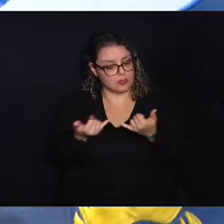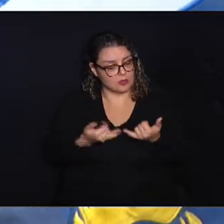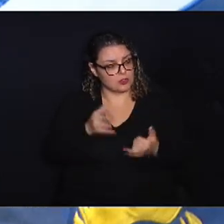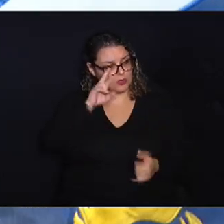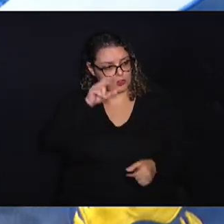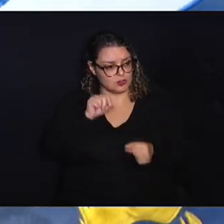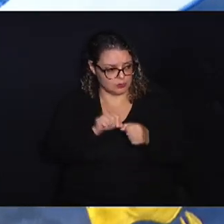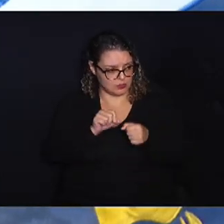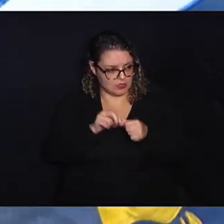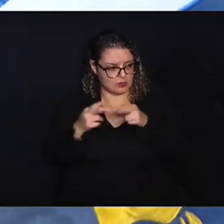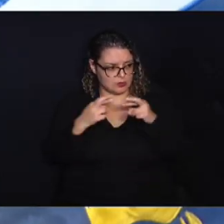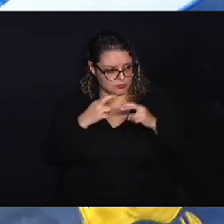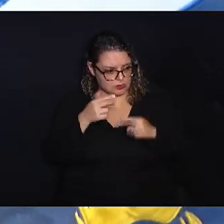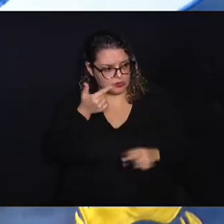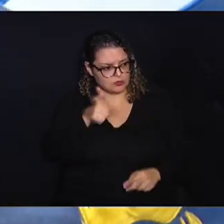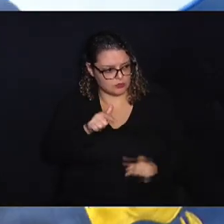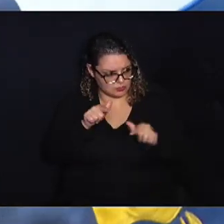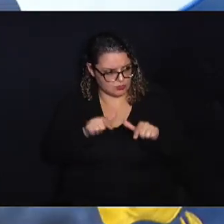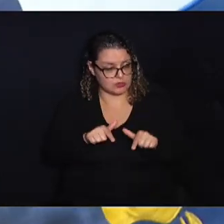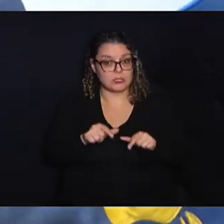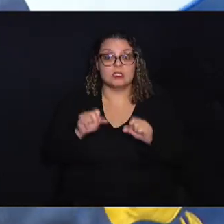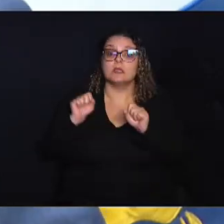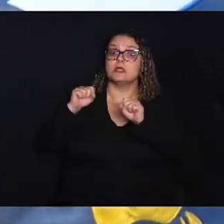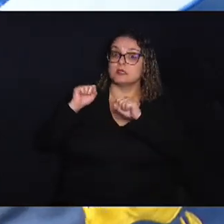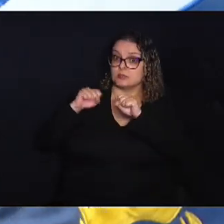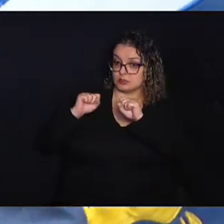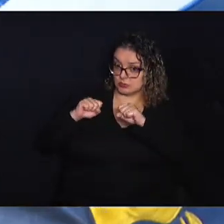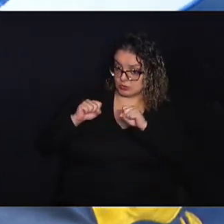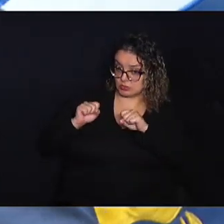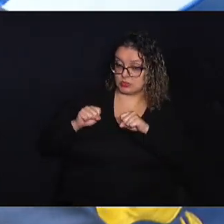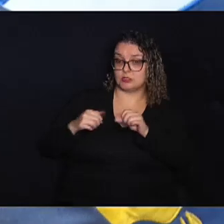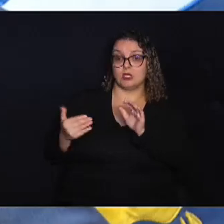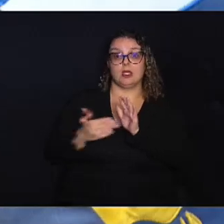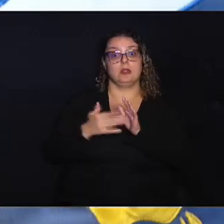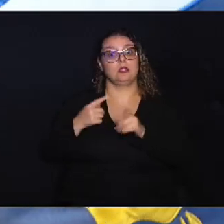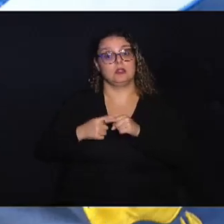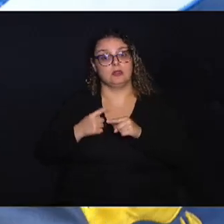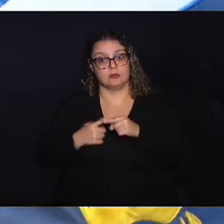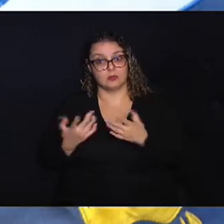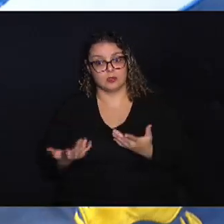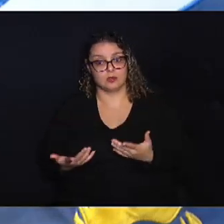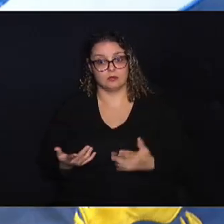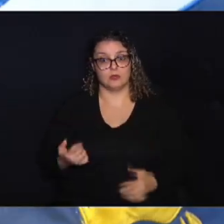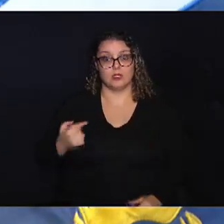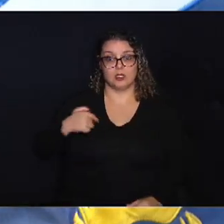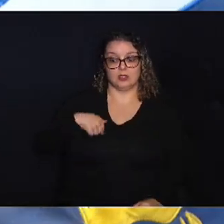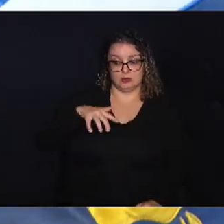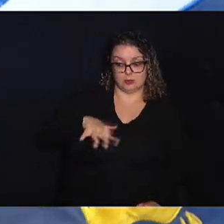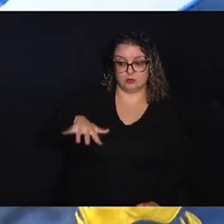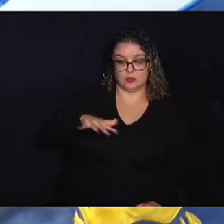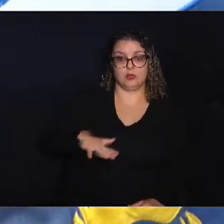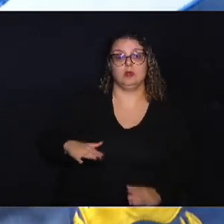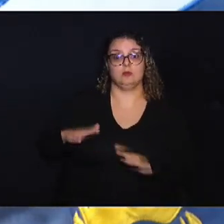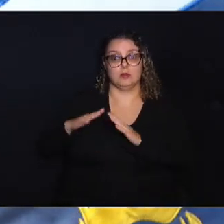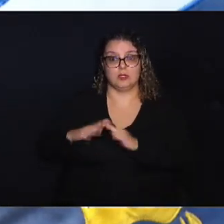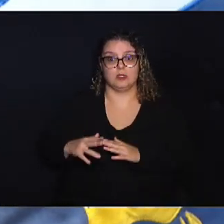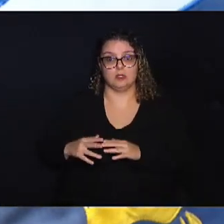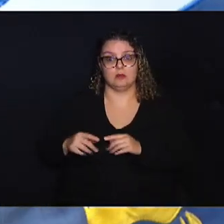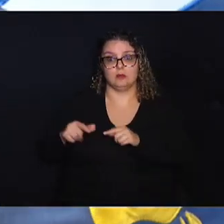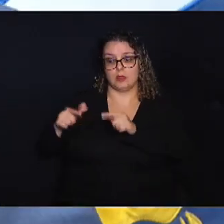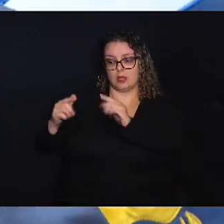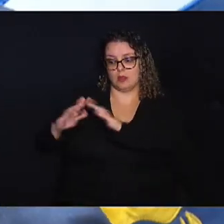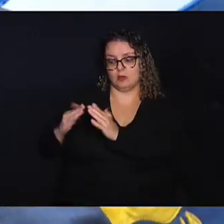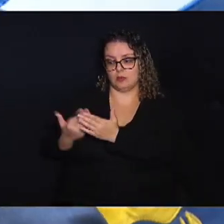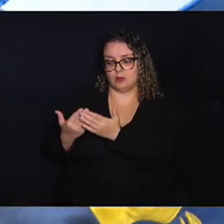fazer a verificação novamente no local? Sim, até porque eu estou lá na região, estou a 2 quadras lá do